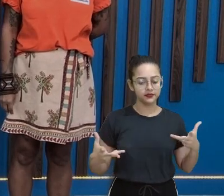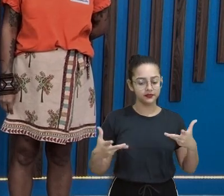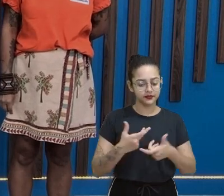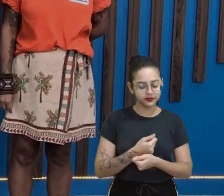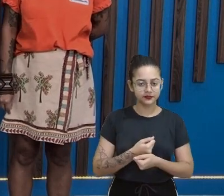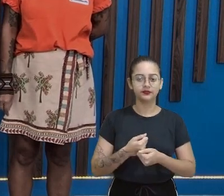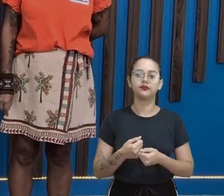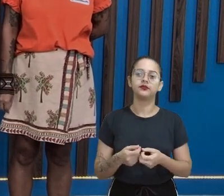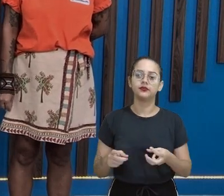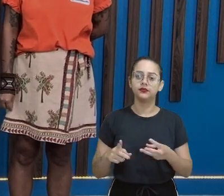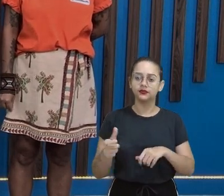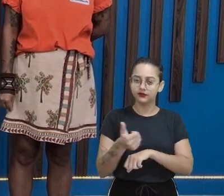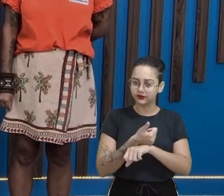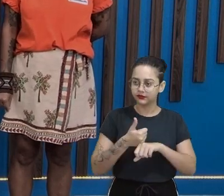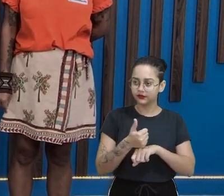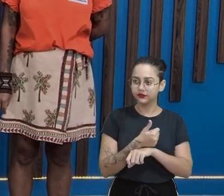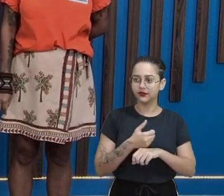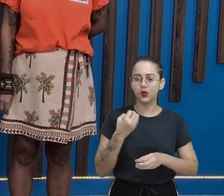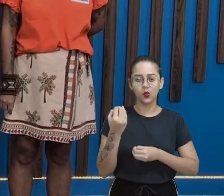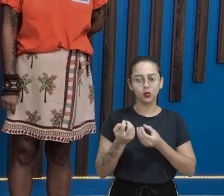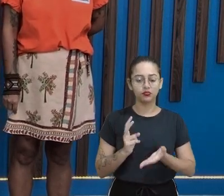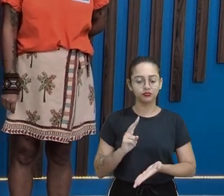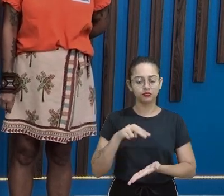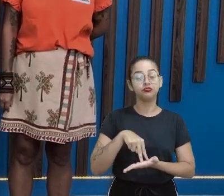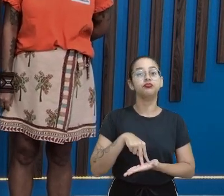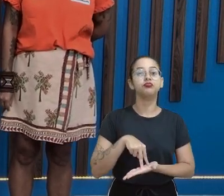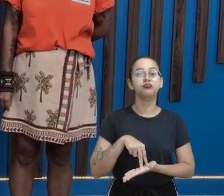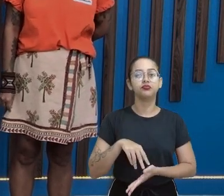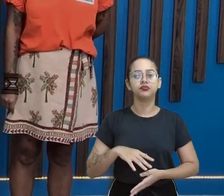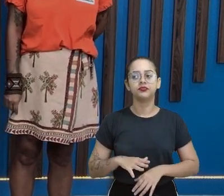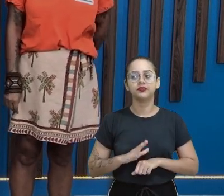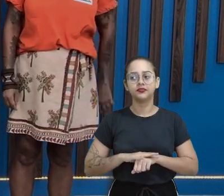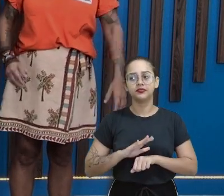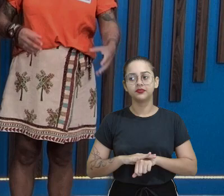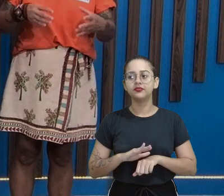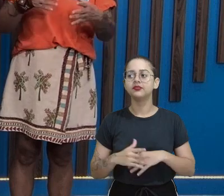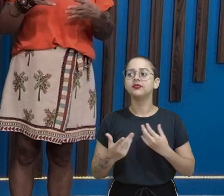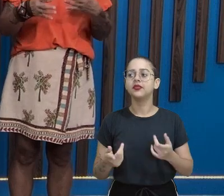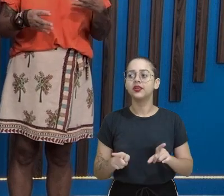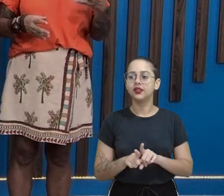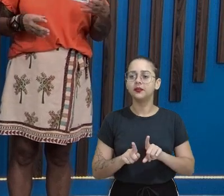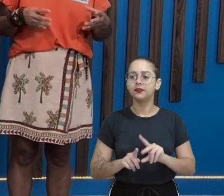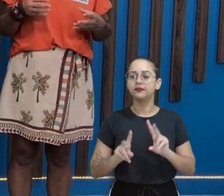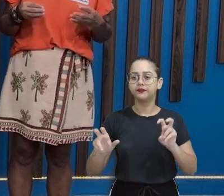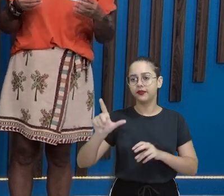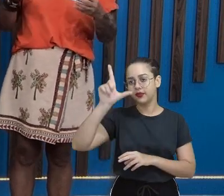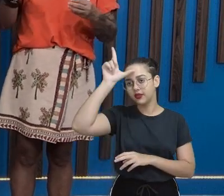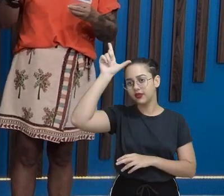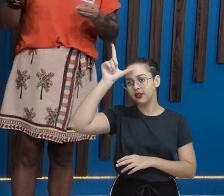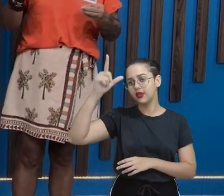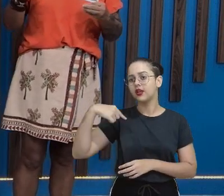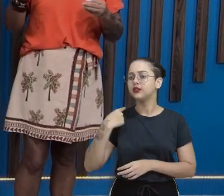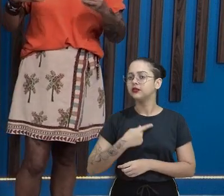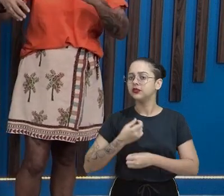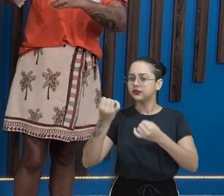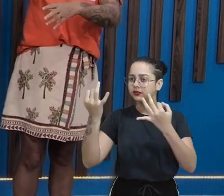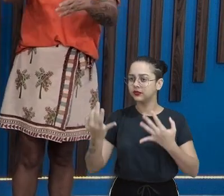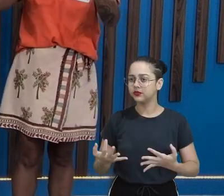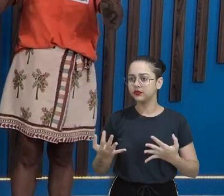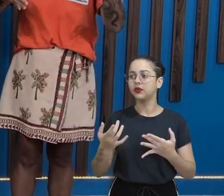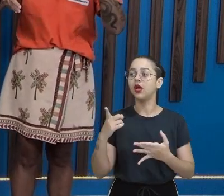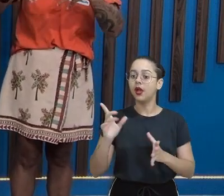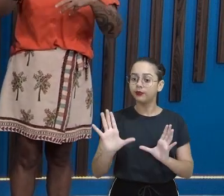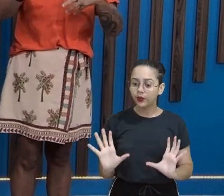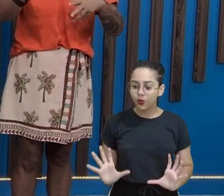na vocação, enfim, como se colocar. Né? Pois é, até porque essa questão da liderança, como a gente disse, que além dela